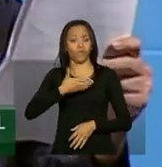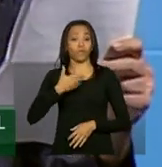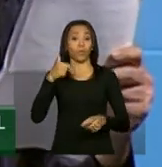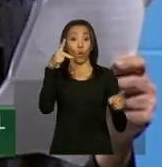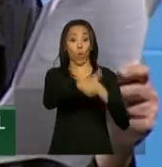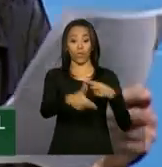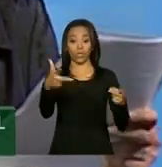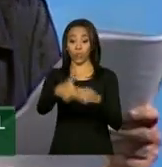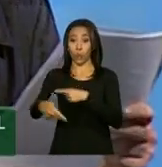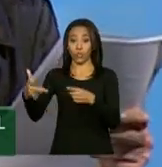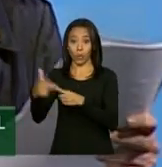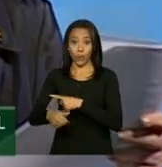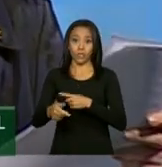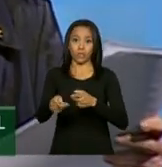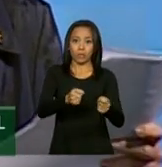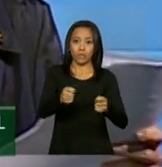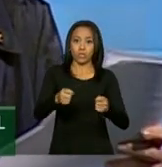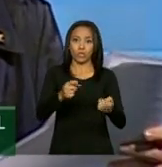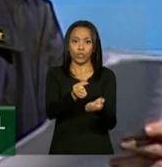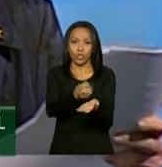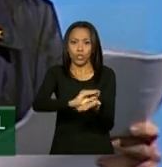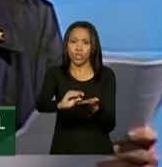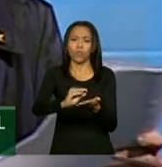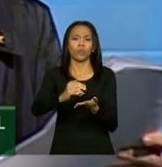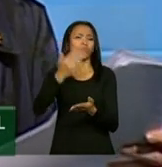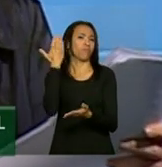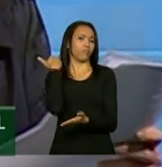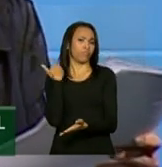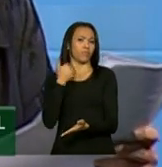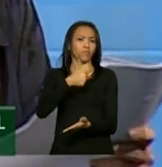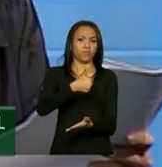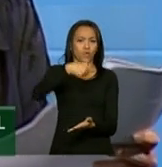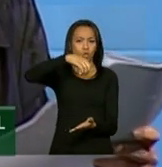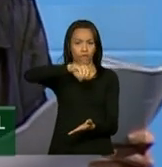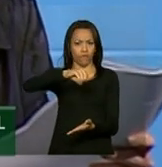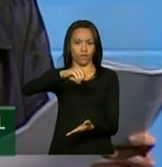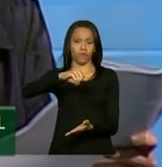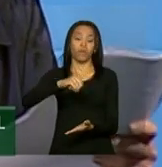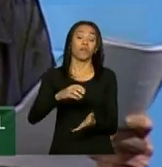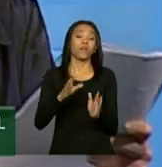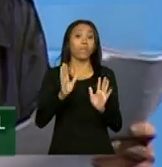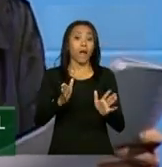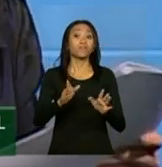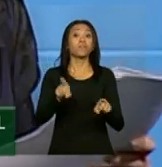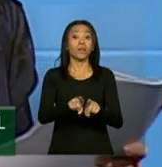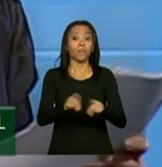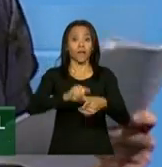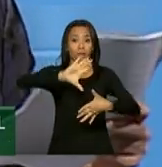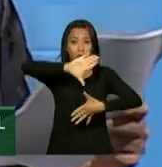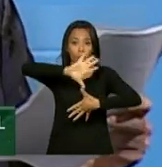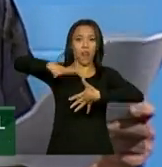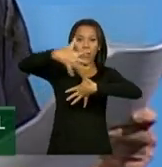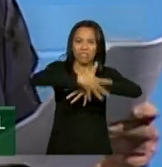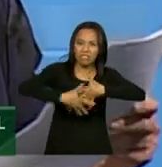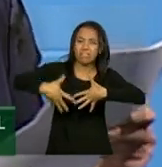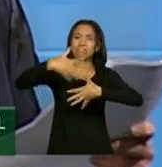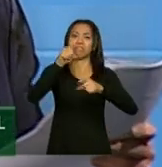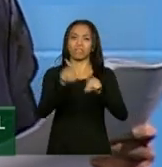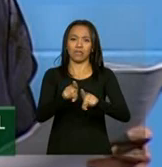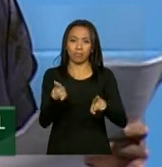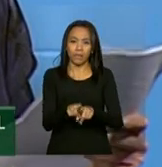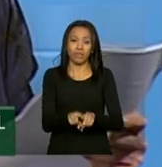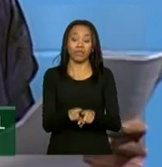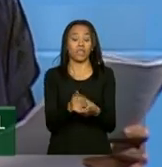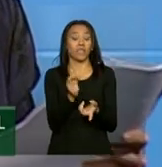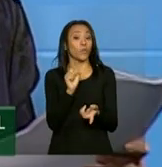dos gastos nos anos 90. Não só o Brasil, mas uma parte grande da América Latina tomou desse veneno, né? Não desse